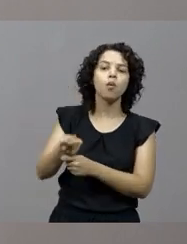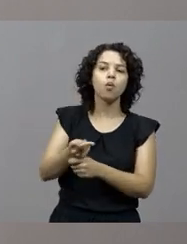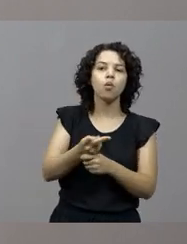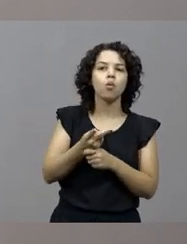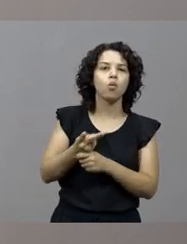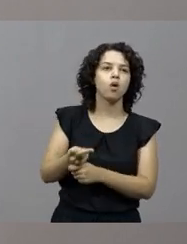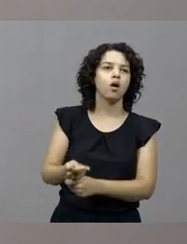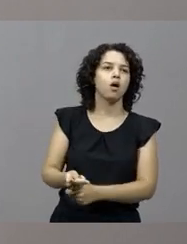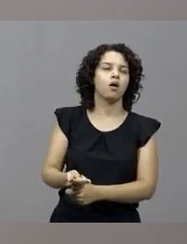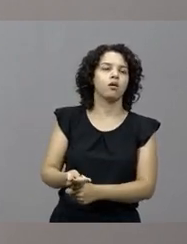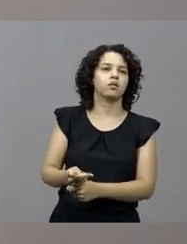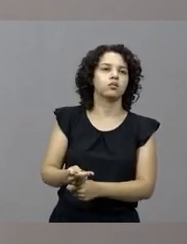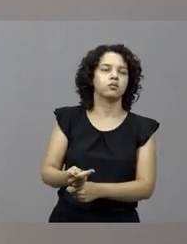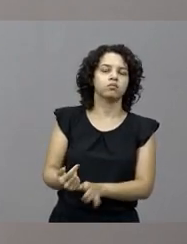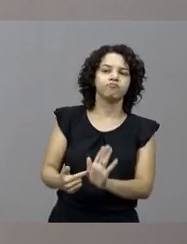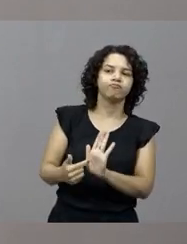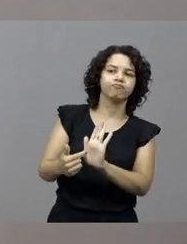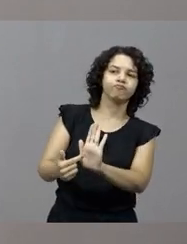apontar dedos,